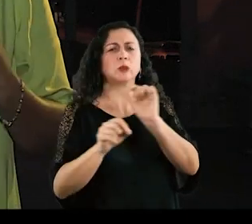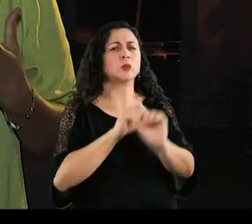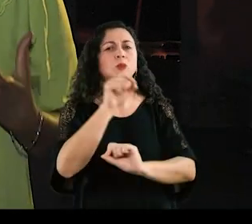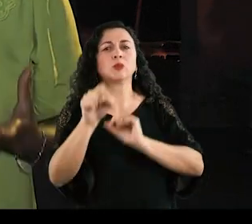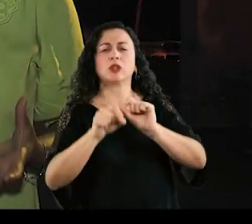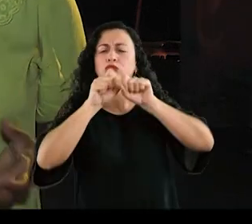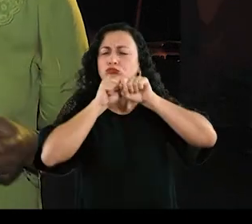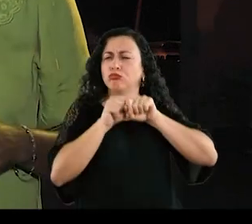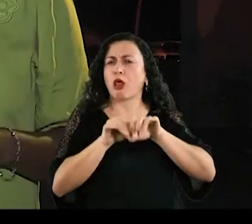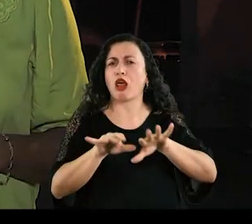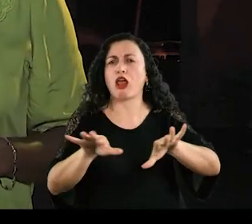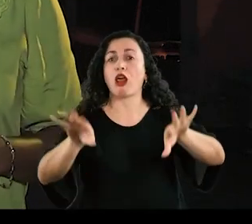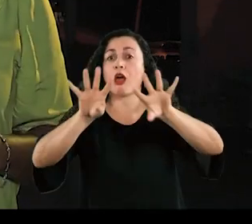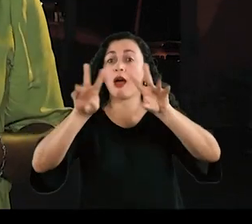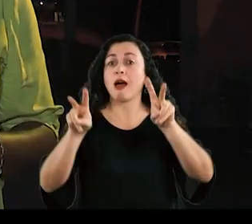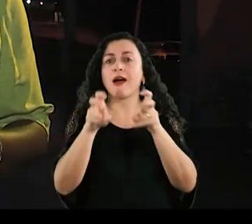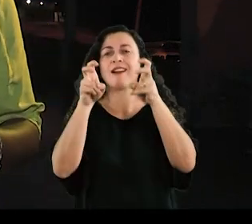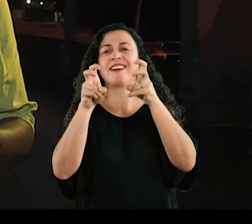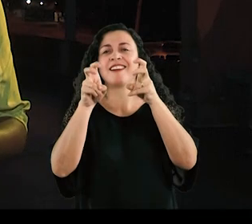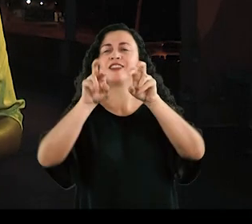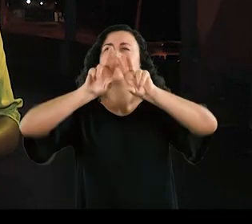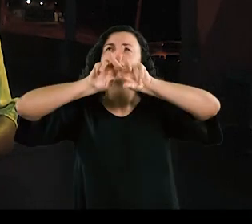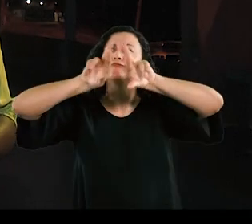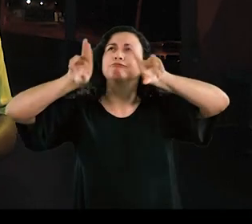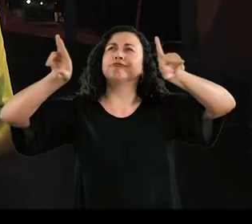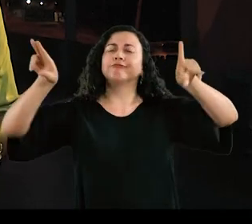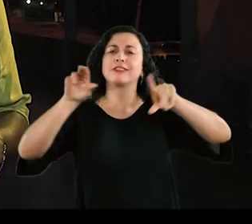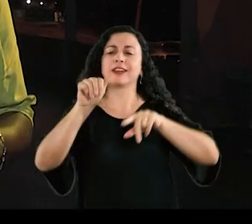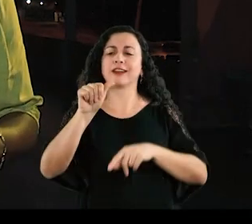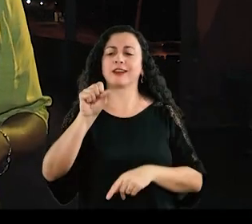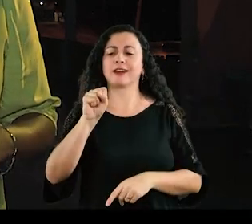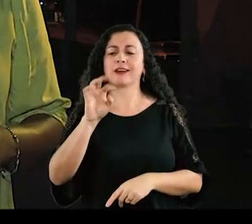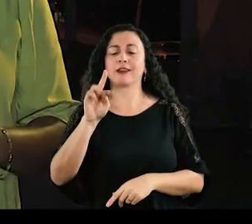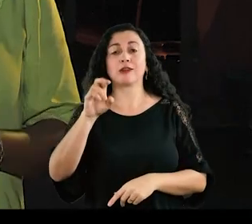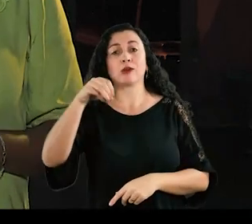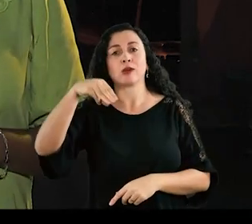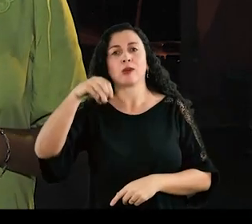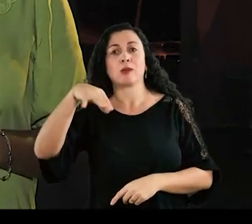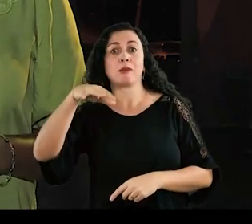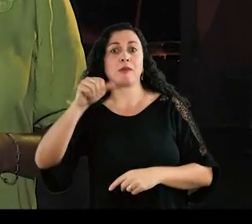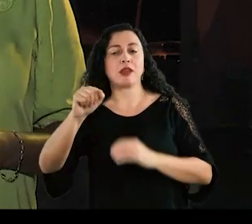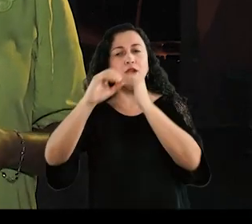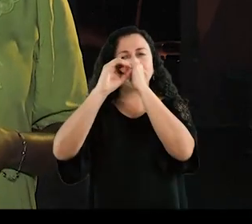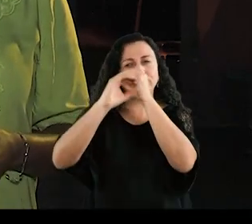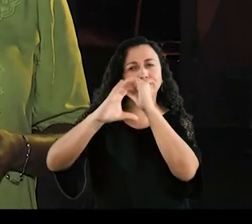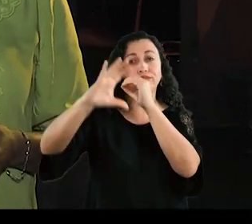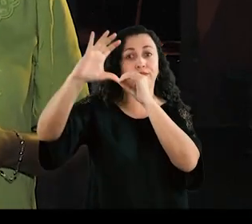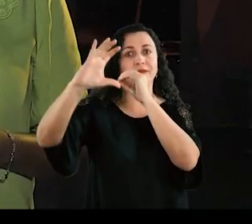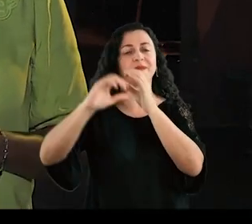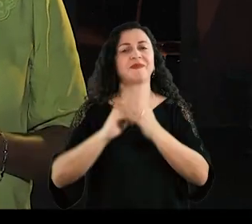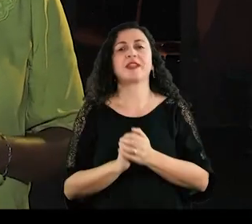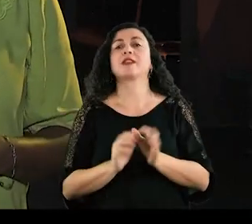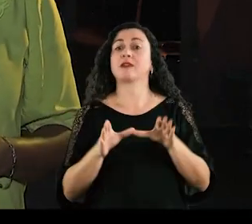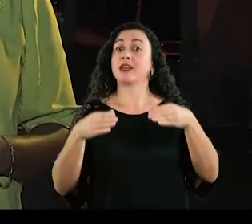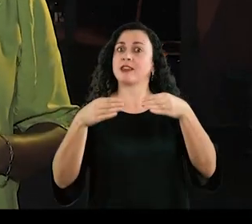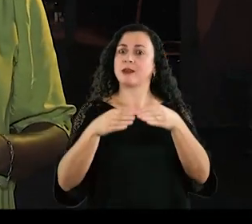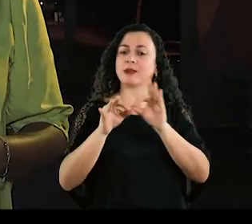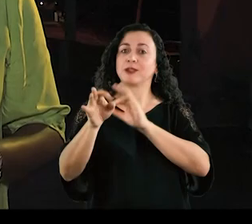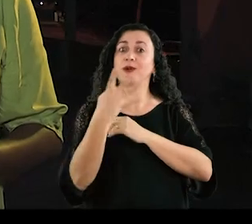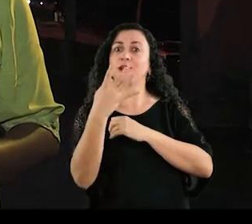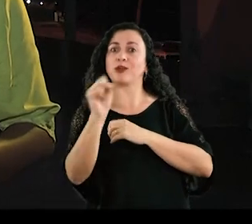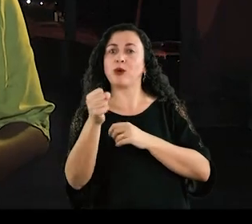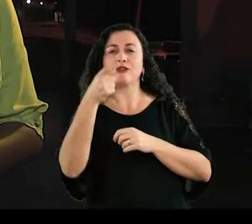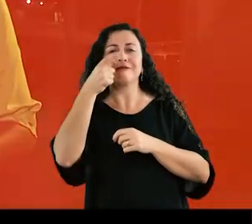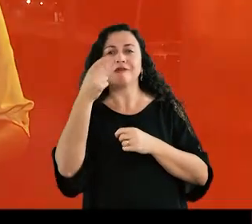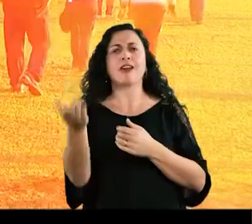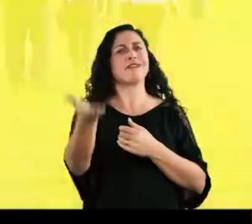é disseminar o conhecimento sobre astronomia. A equipe do Extensão 48 veio conferir de perto. Acompanhe com a